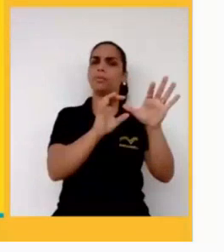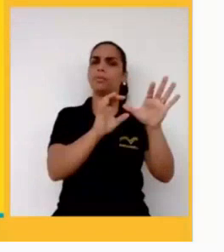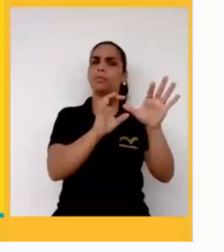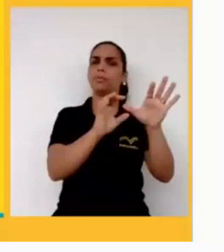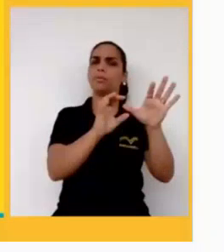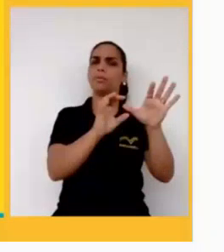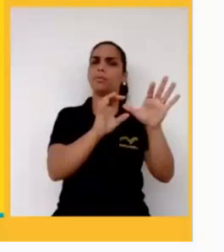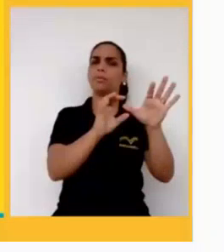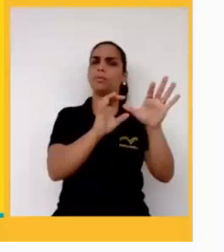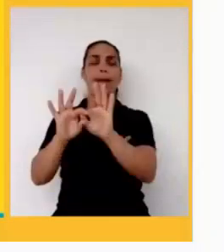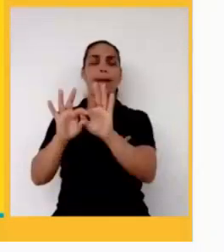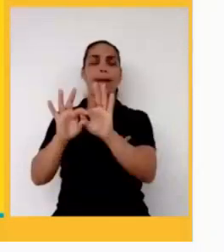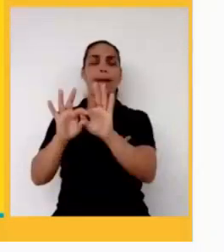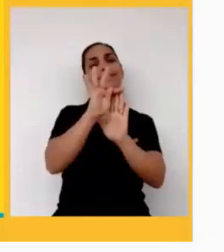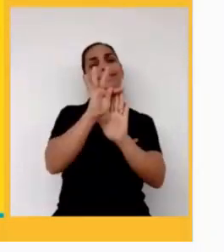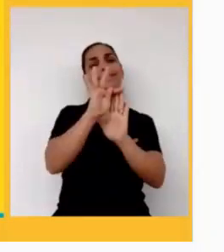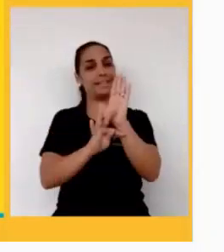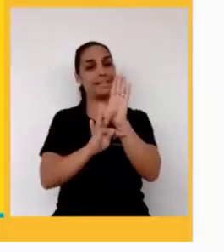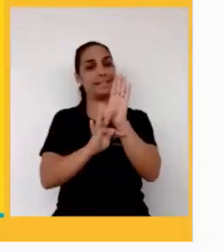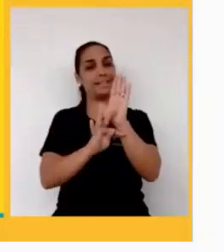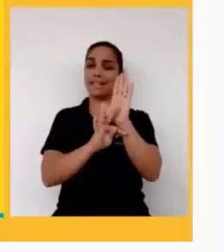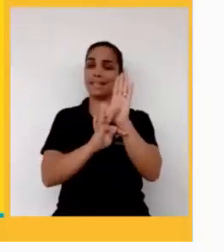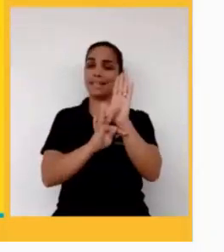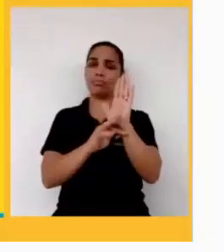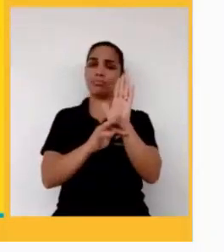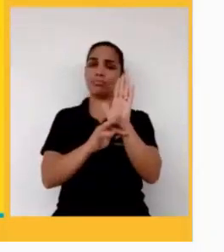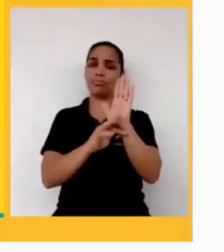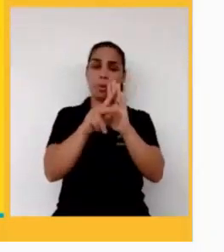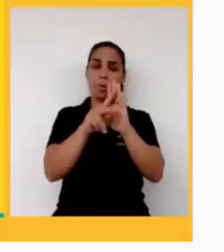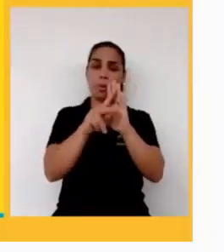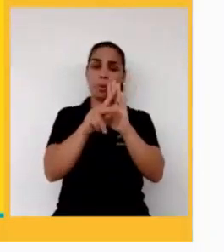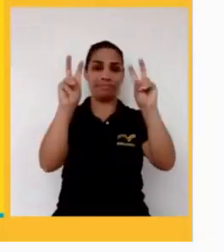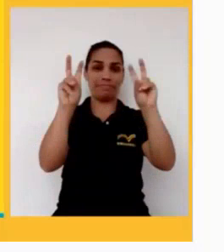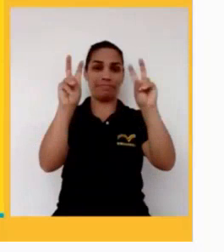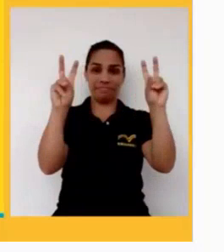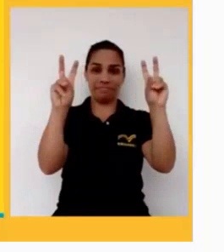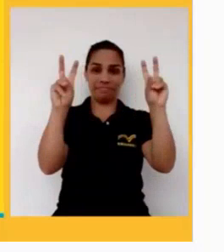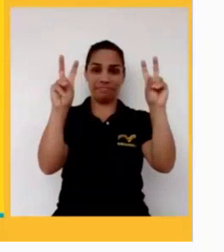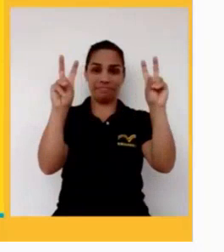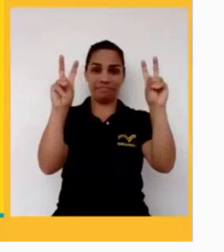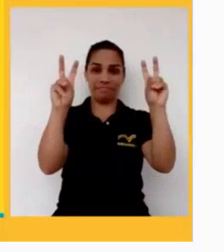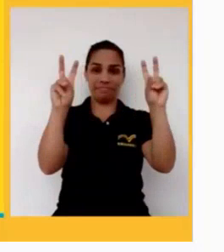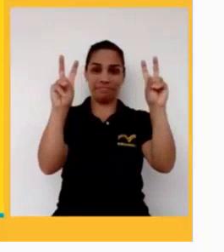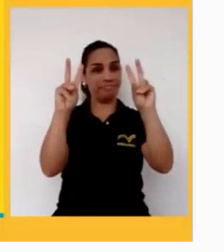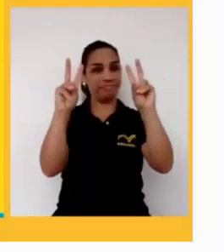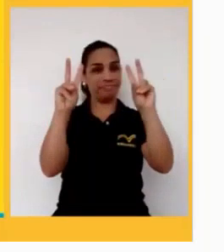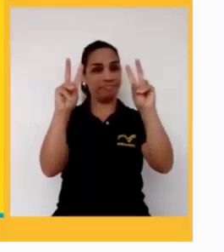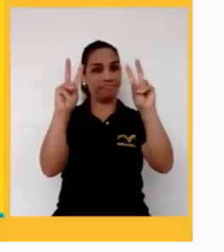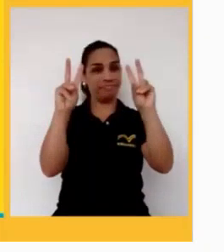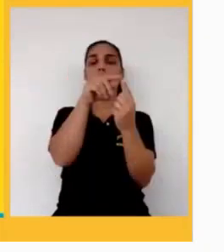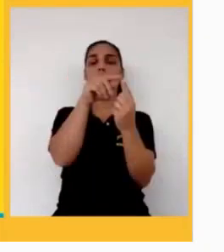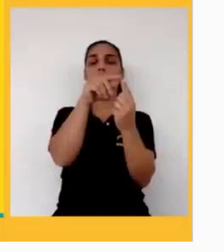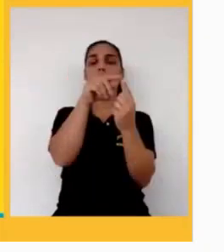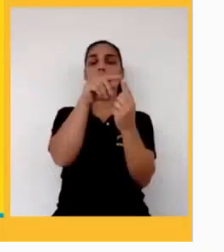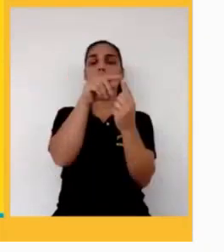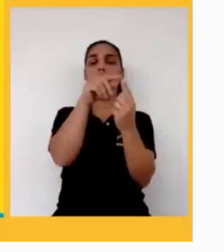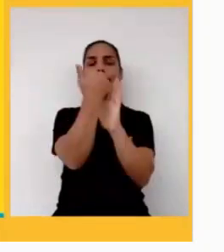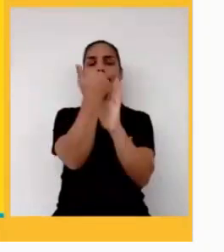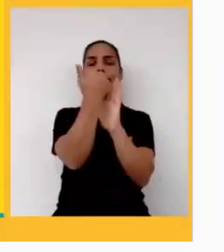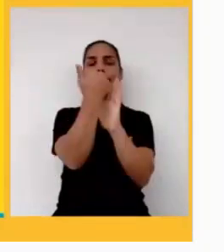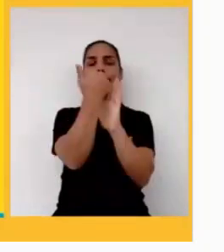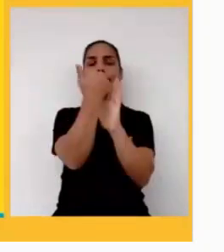texto segundo o tema escolhido, com os objetivos que pretende ser alcançado